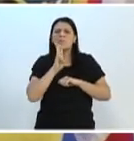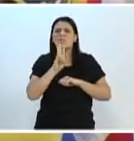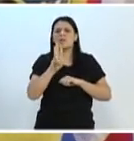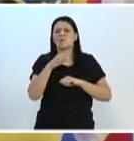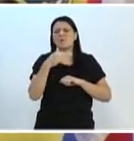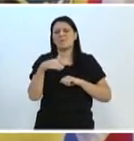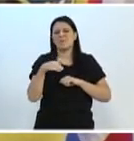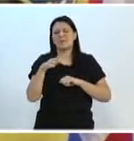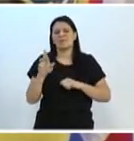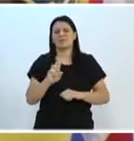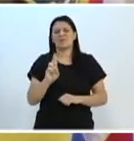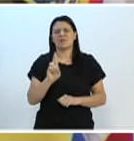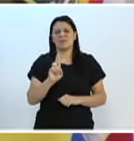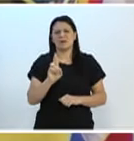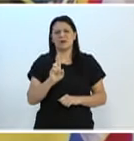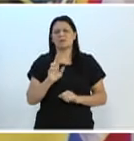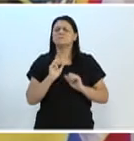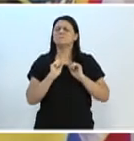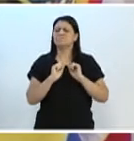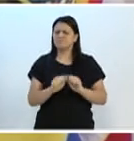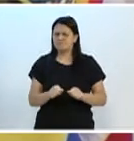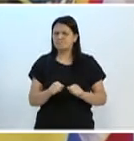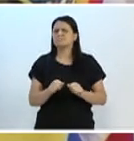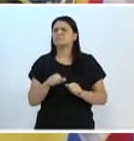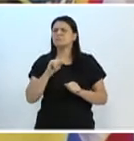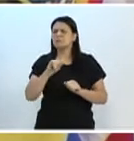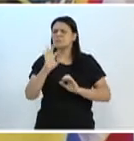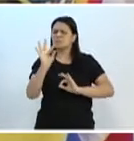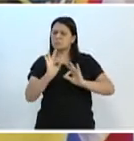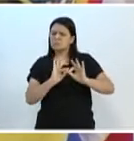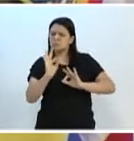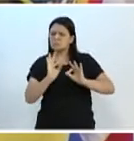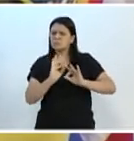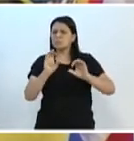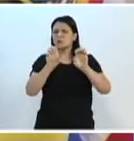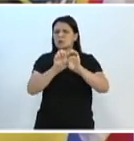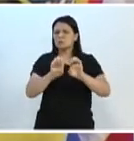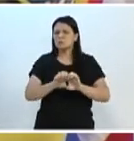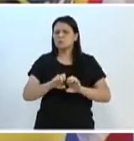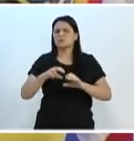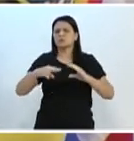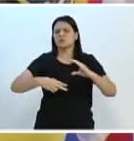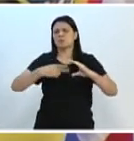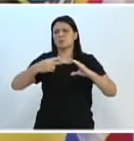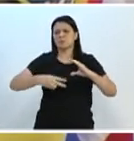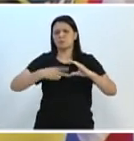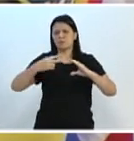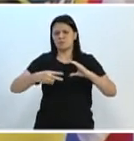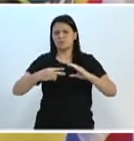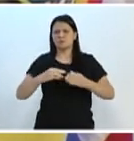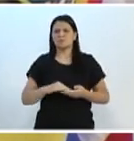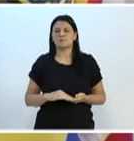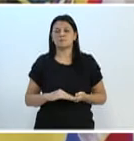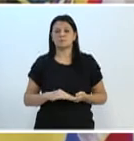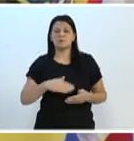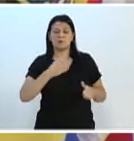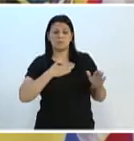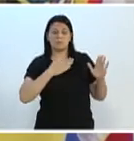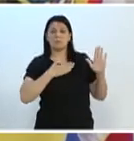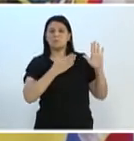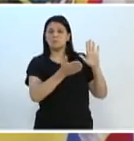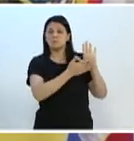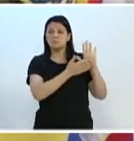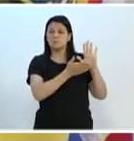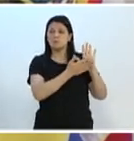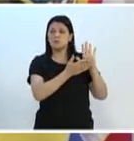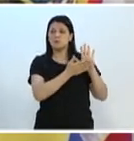1 milhão a 1 milhão e meio de reais, ainda é possível se ajustar dentro da estrutura da Câmara de Vereadores. E a minha proposta com isso